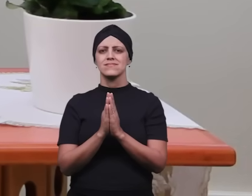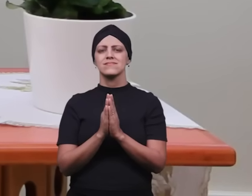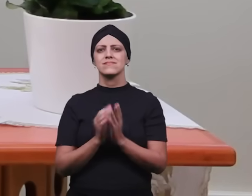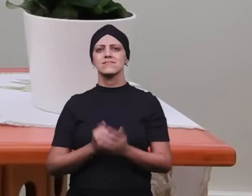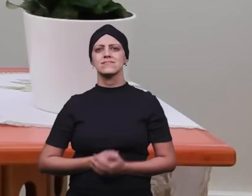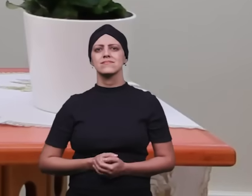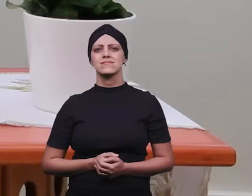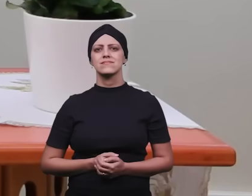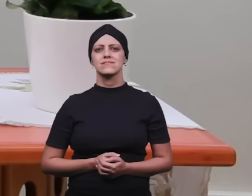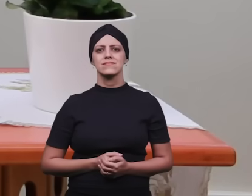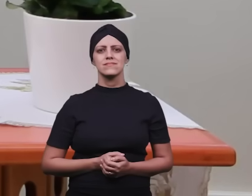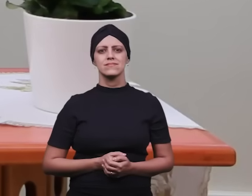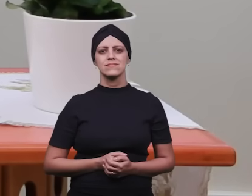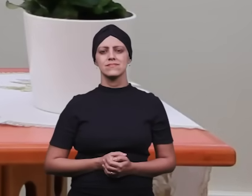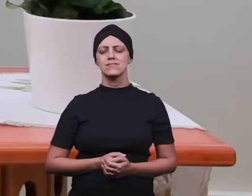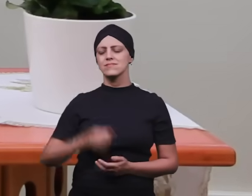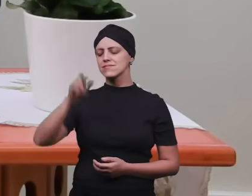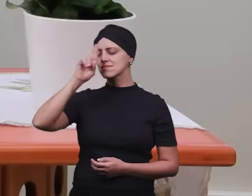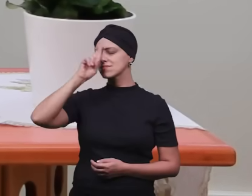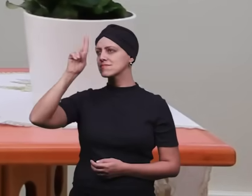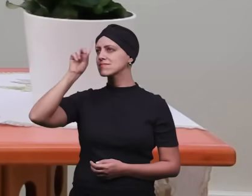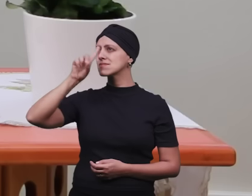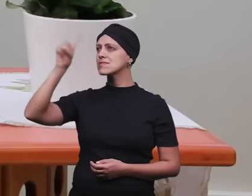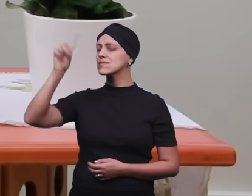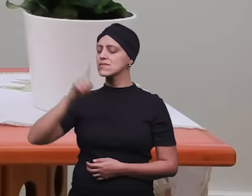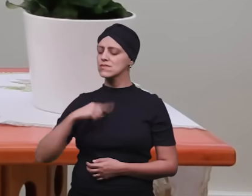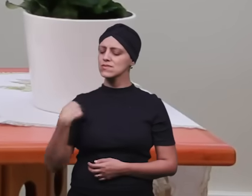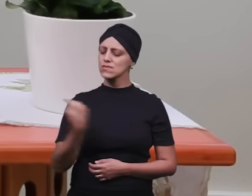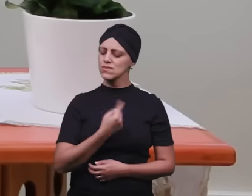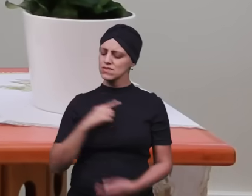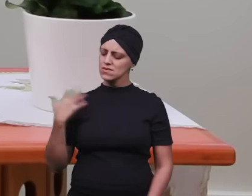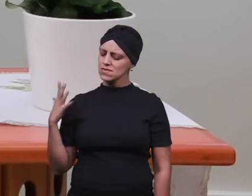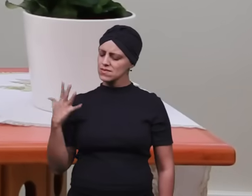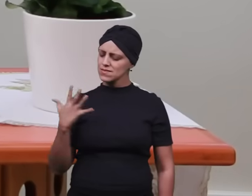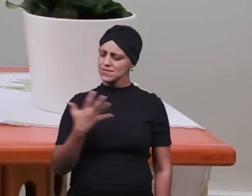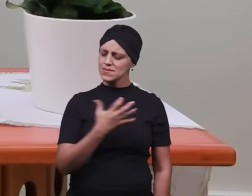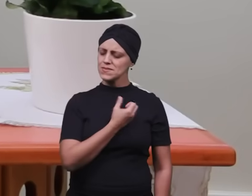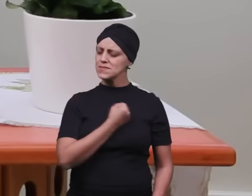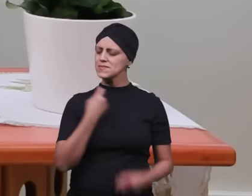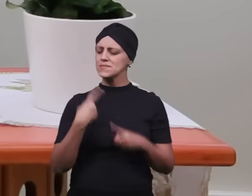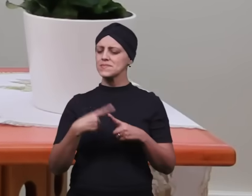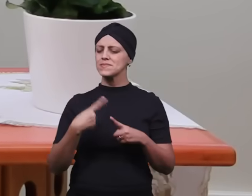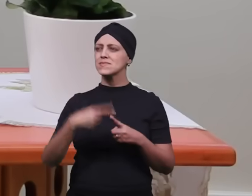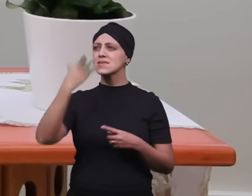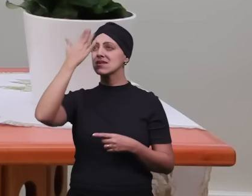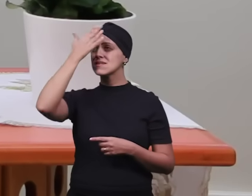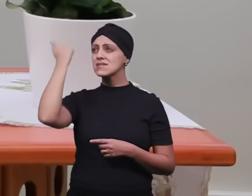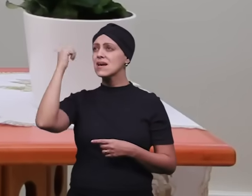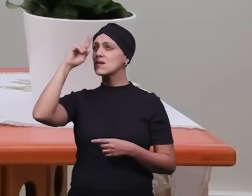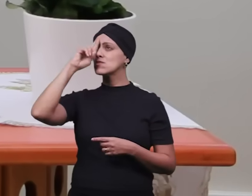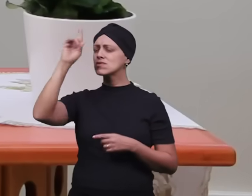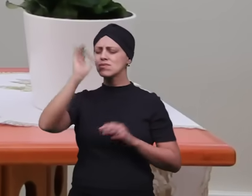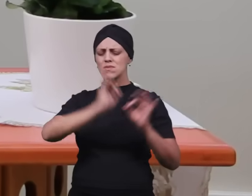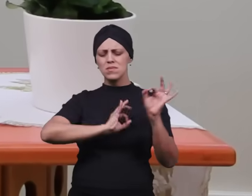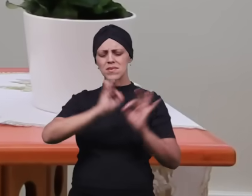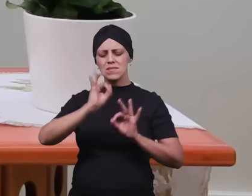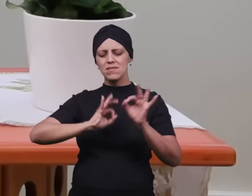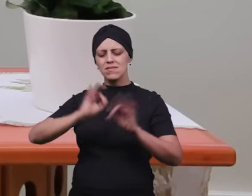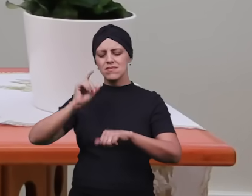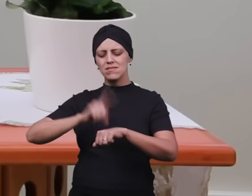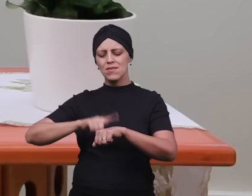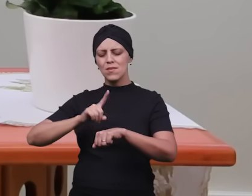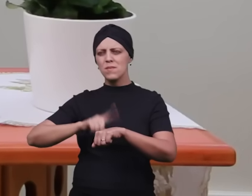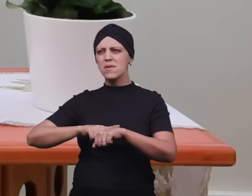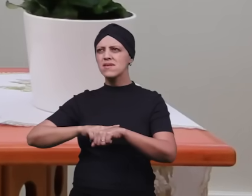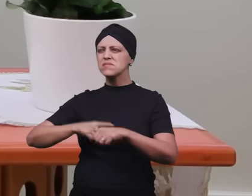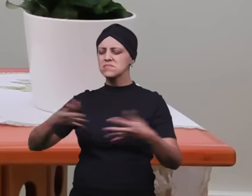essa oportunidade. Senhor Deus, nós te adoramos, porque sabemos que o Senhor está nos preparando para esse